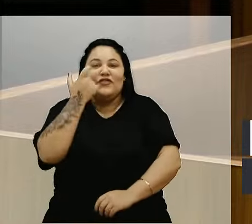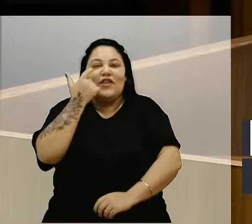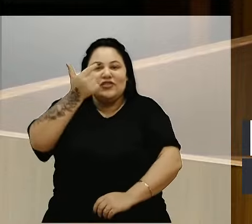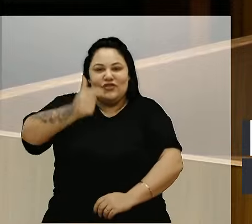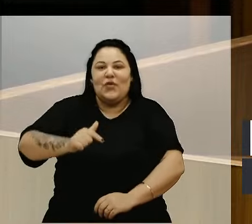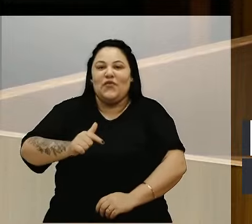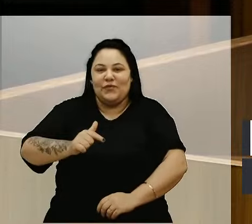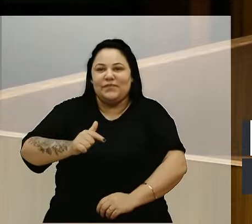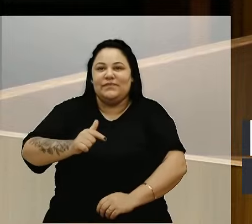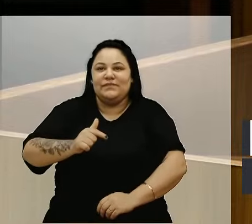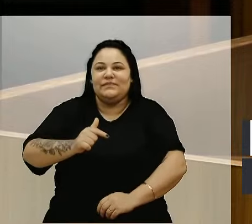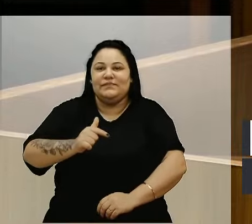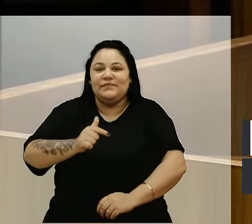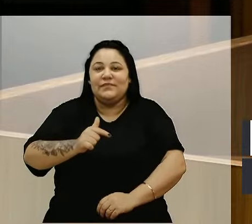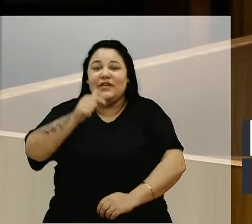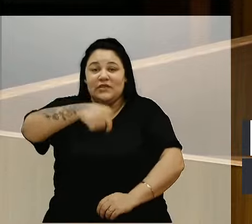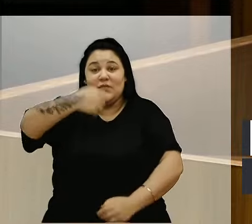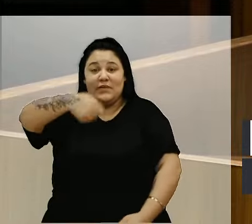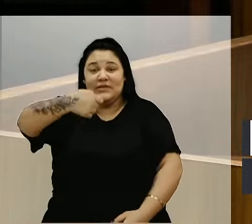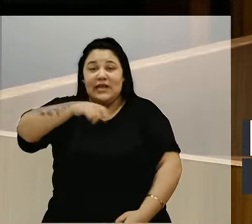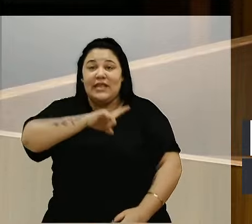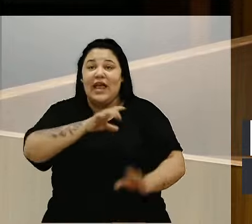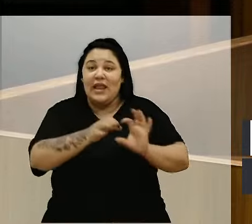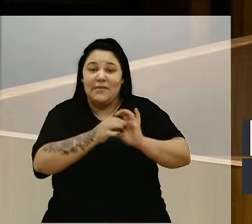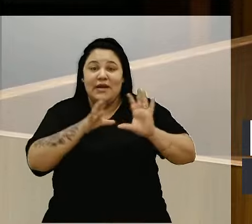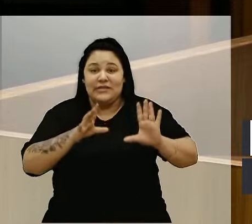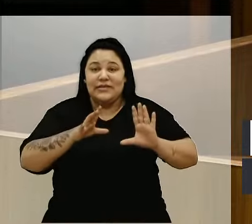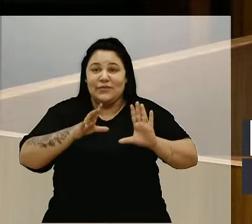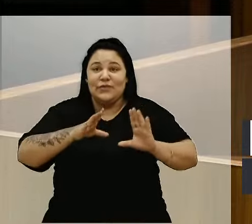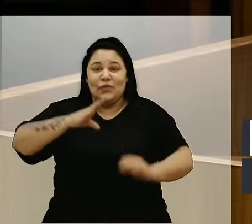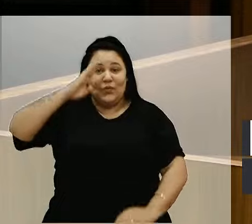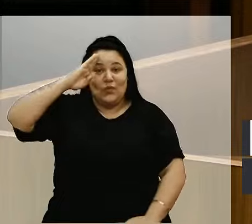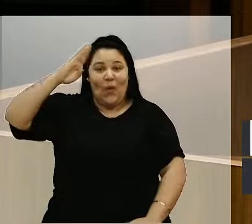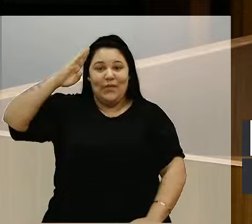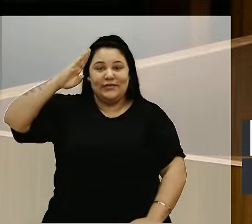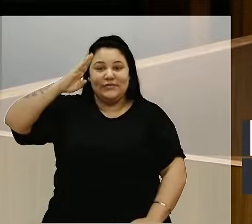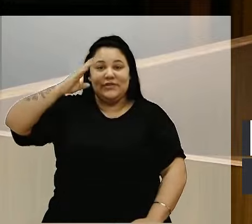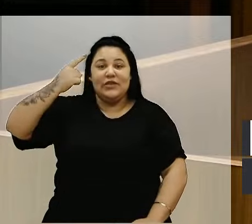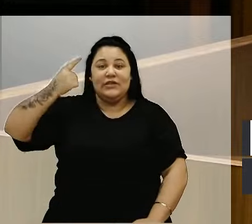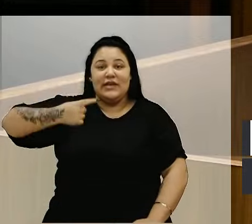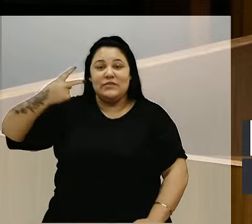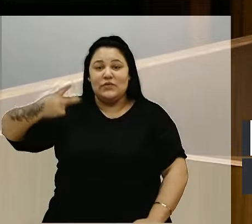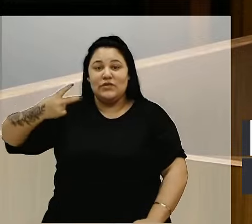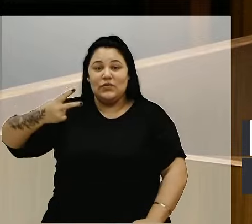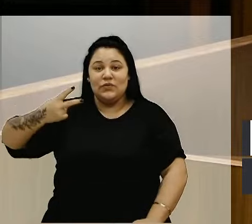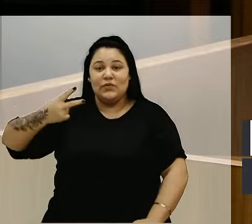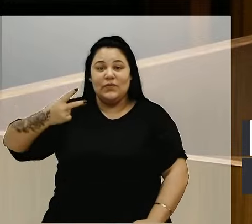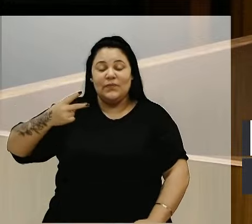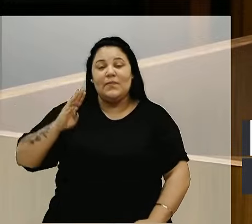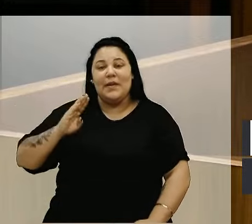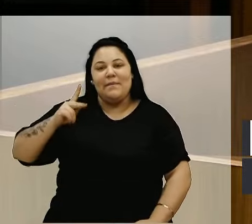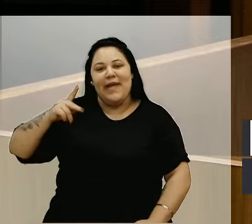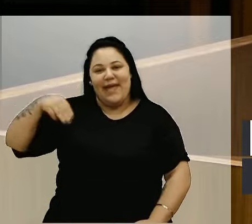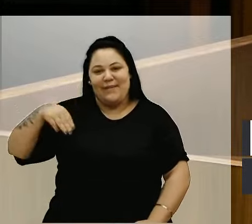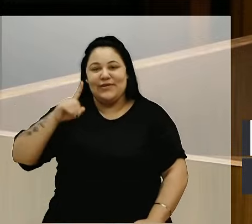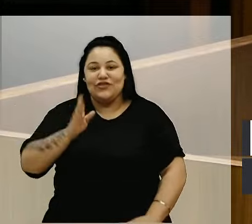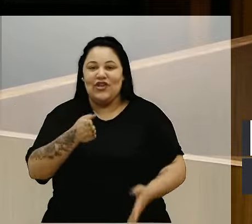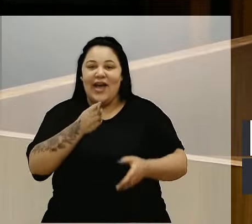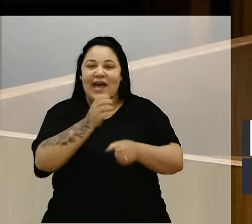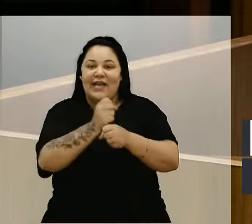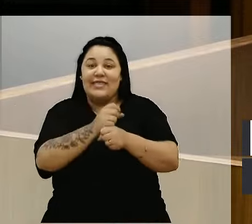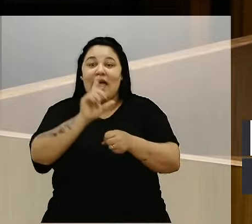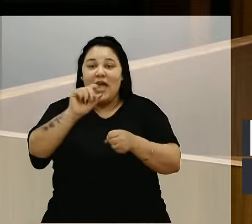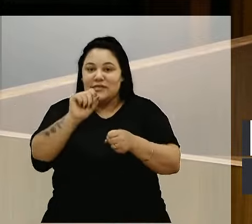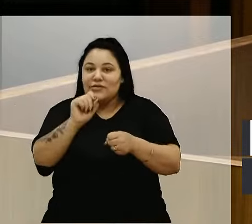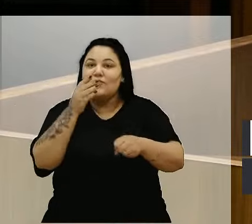farda. E isso precisou ter autorização do comando do 12º BPM, já que faz 10 anos que você entrou para a reserva